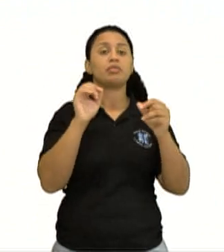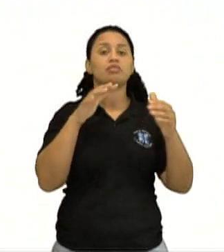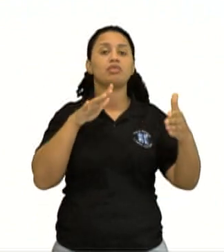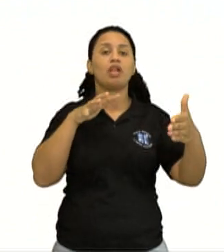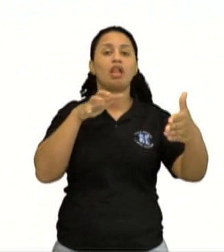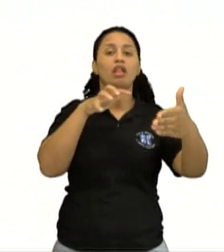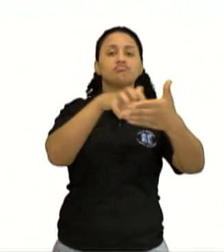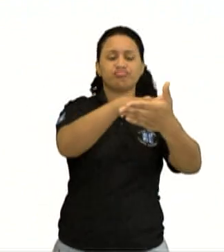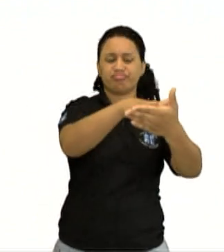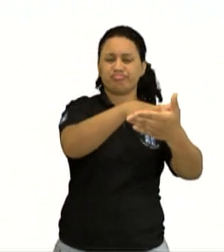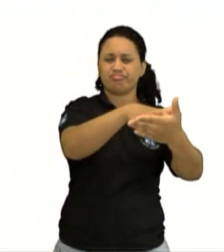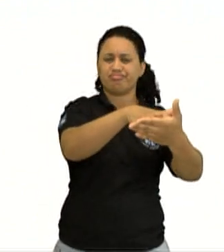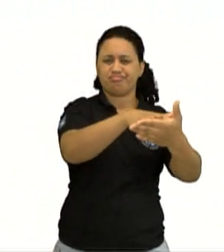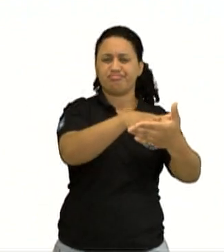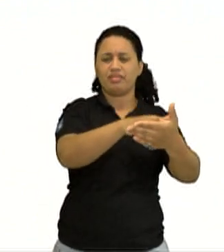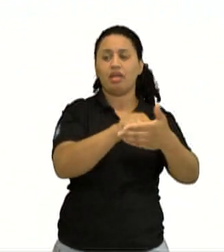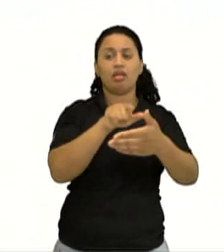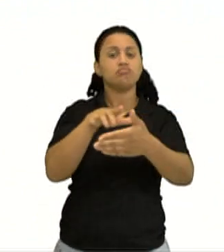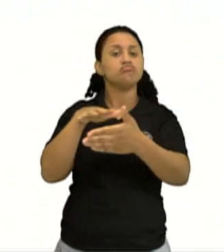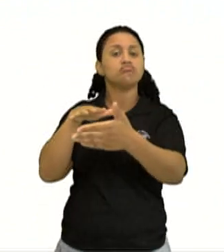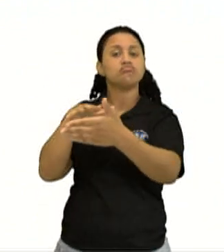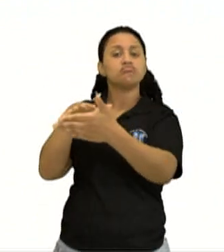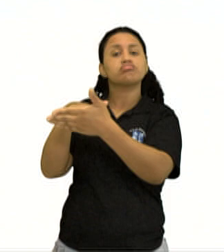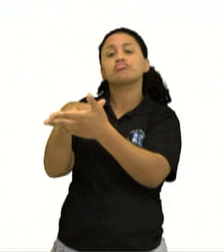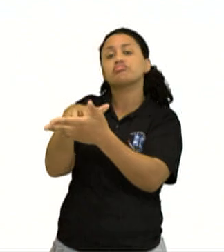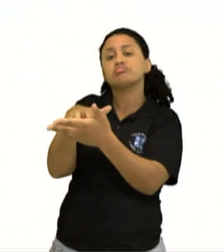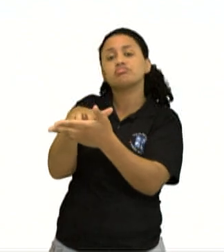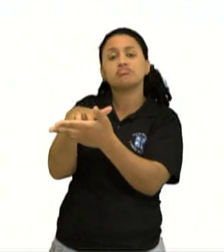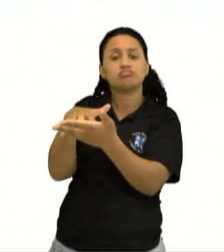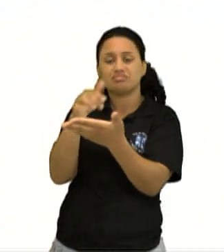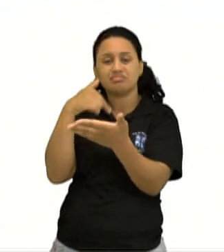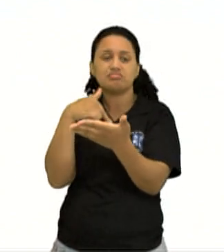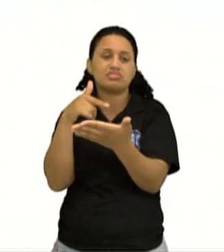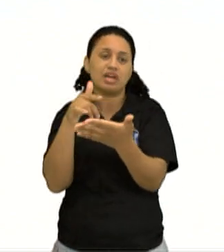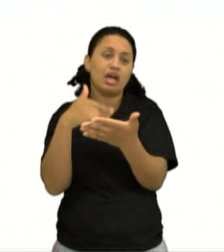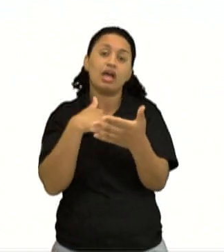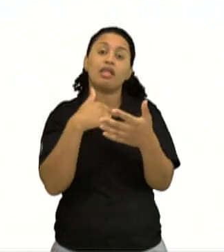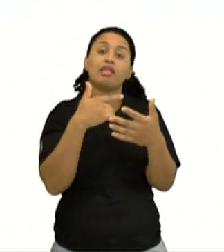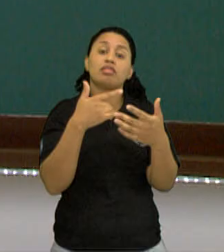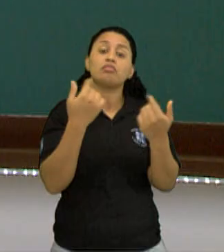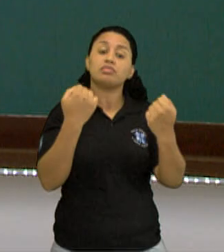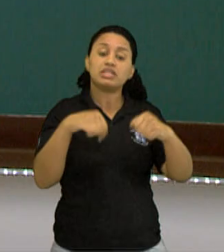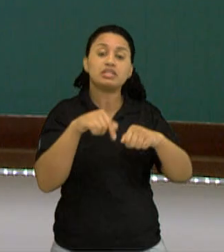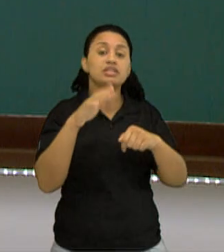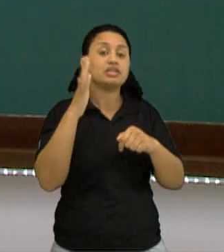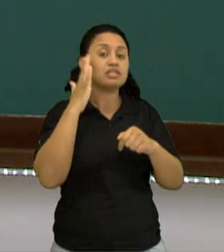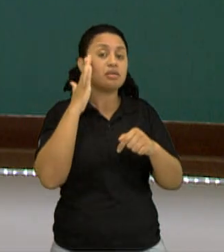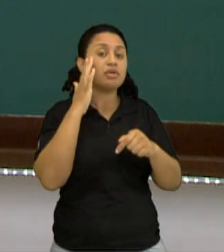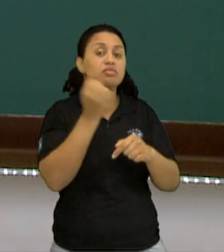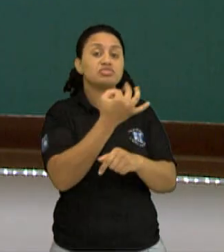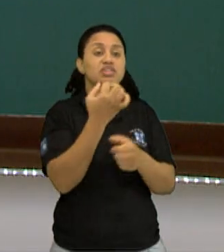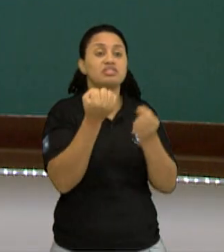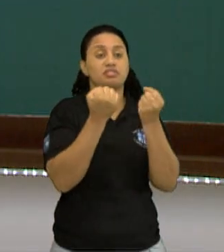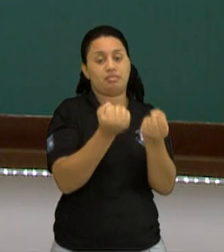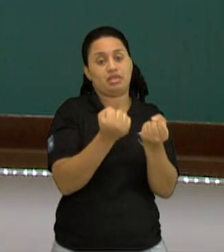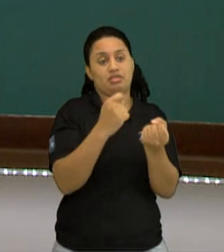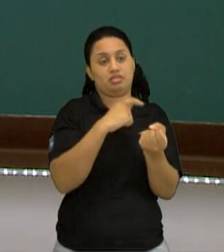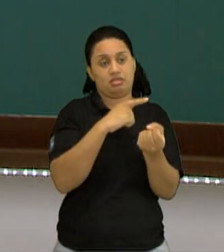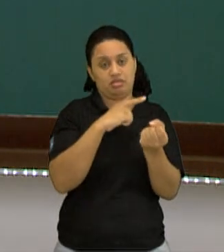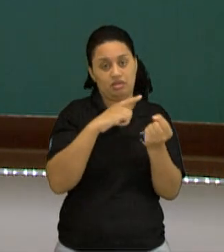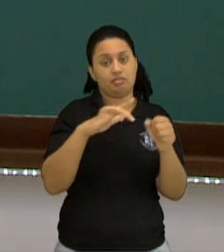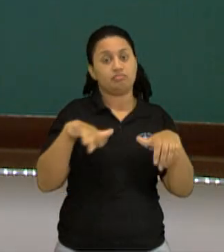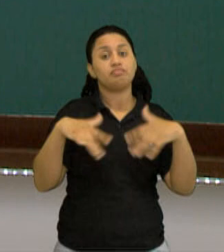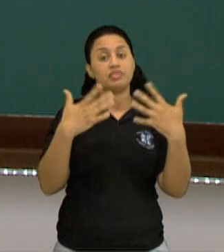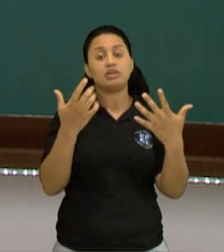o impacto dele está diretamente relacionado com a questão da massa aqui. Então a gente pode dizer